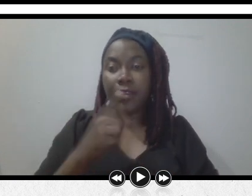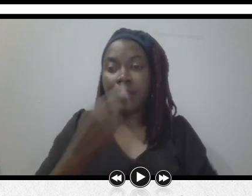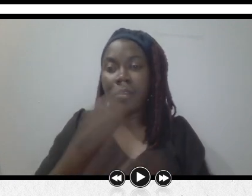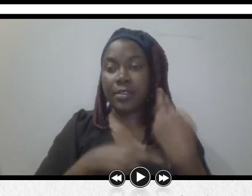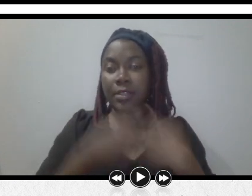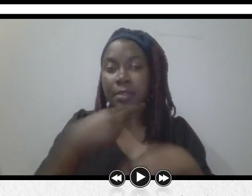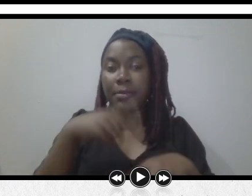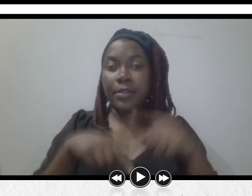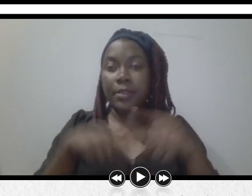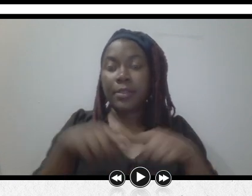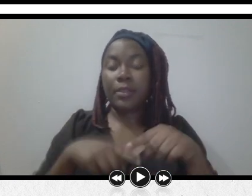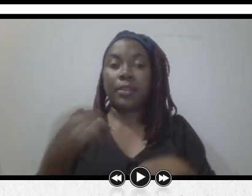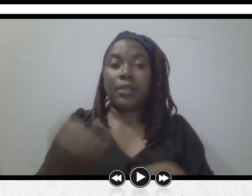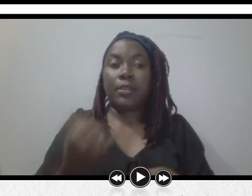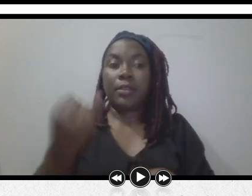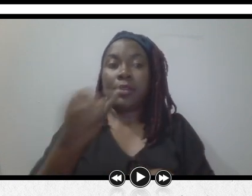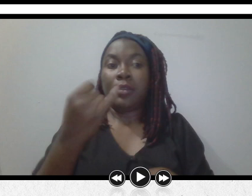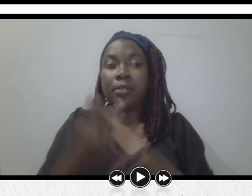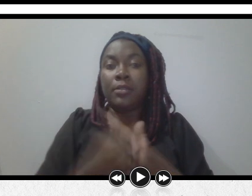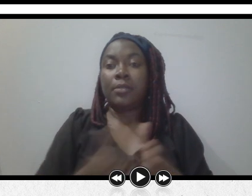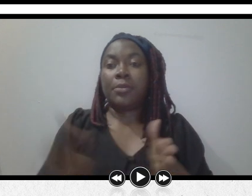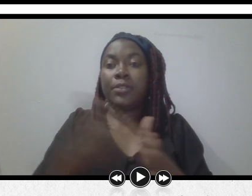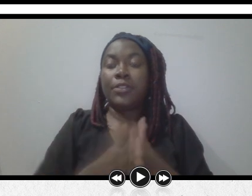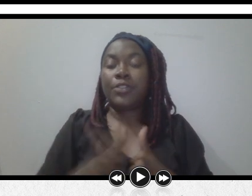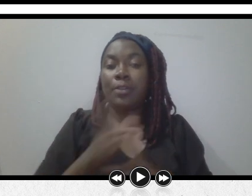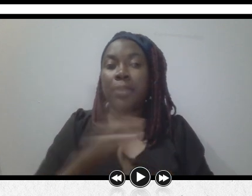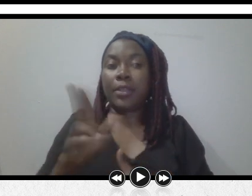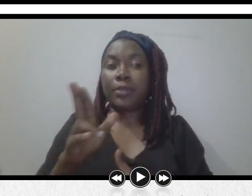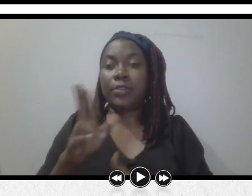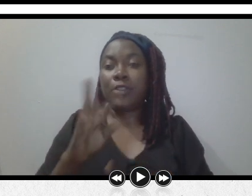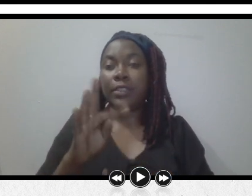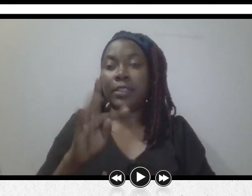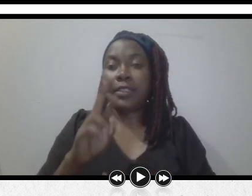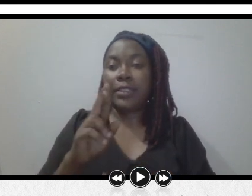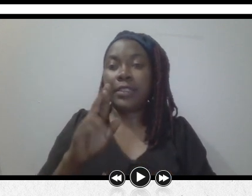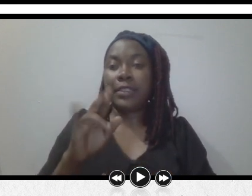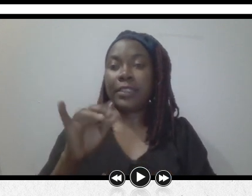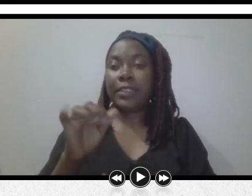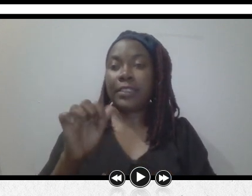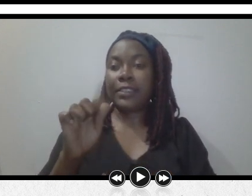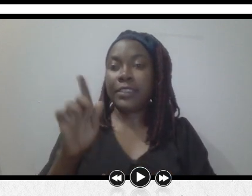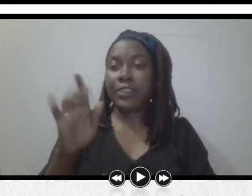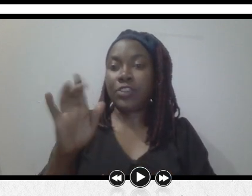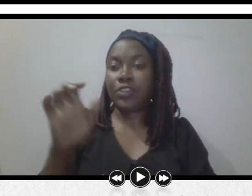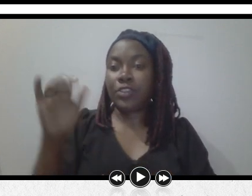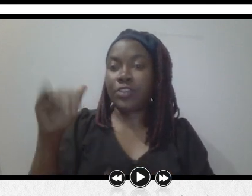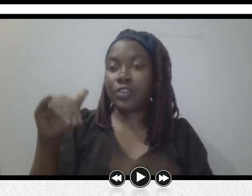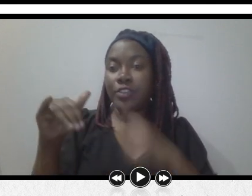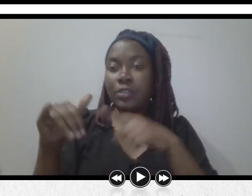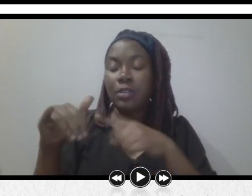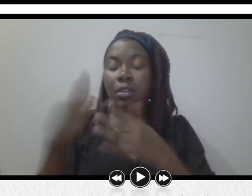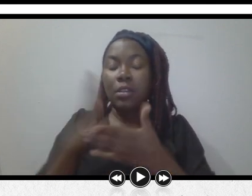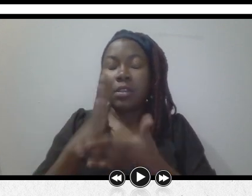Para a gente conseguir reciclar os materiais, é necessário que eles passem por um processo chamado de triagem, né?